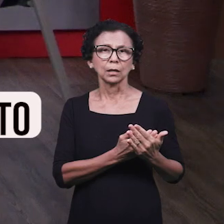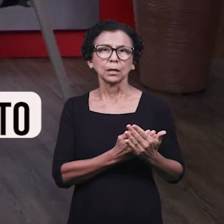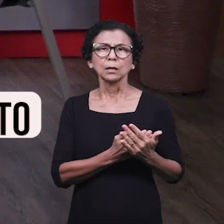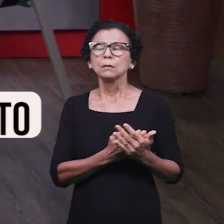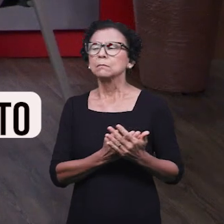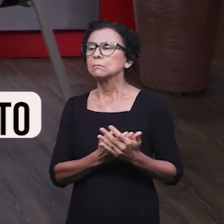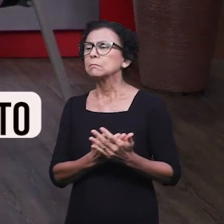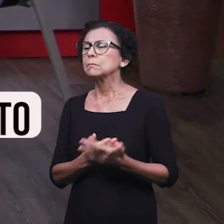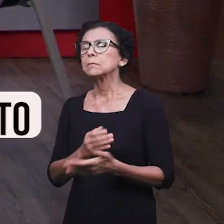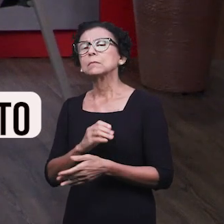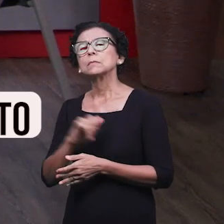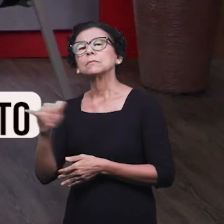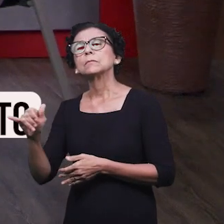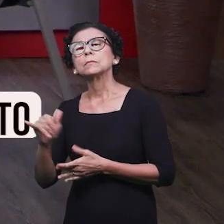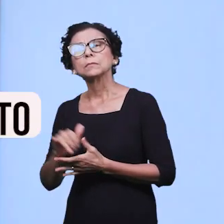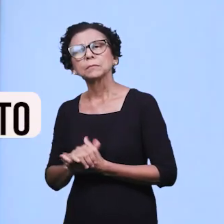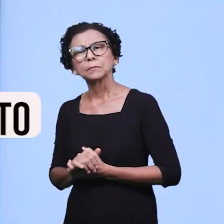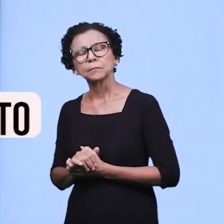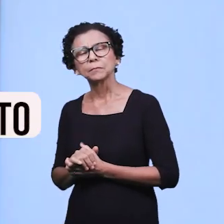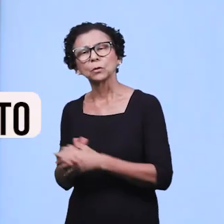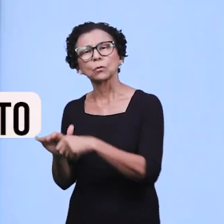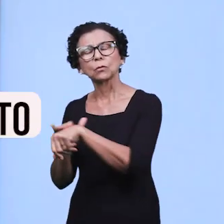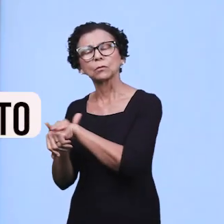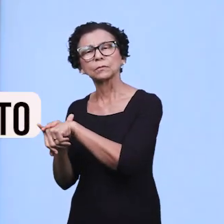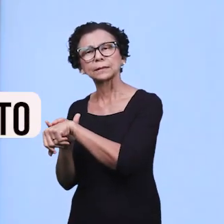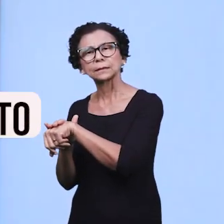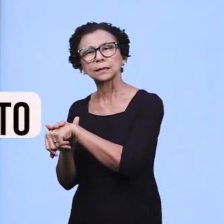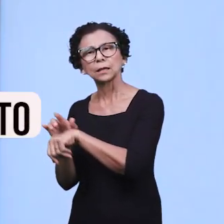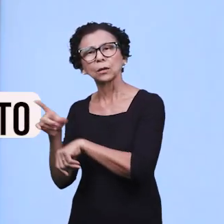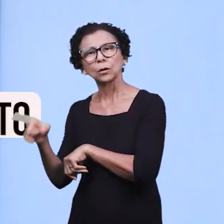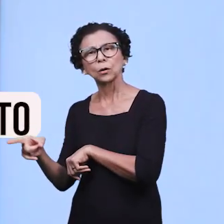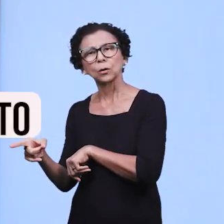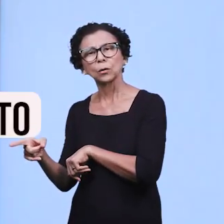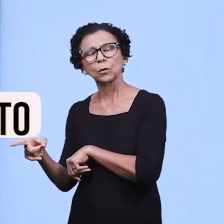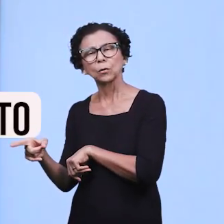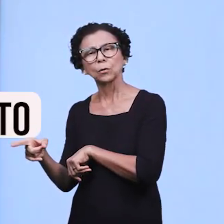ir à escola? É importante a família ter a